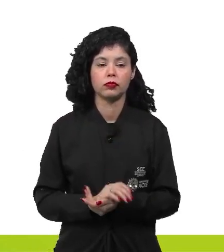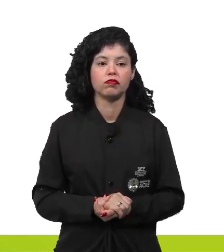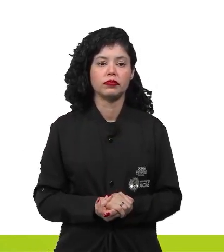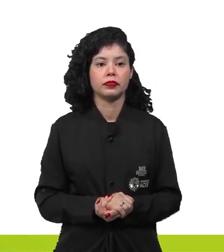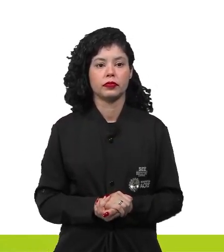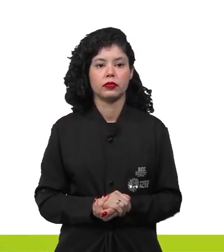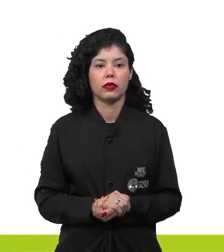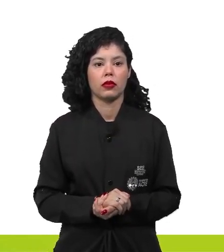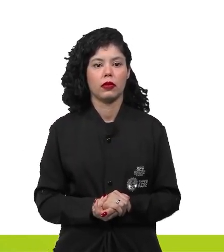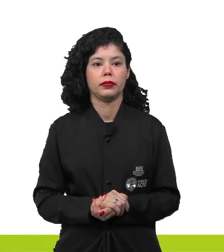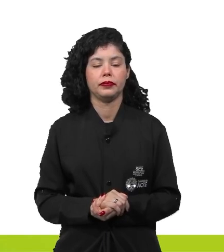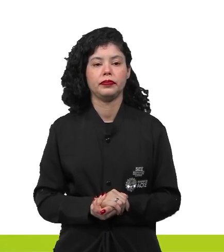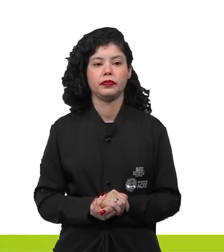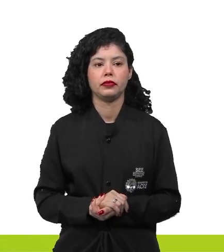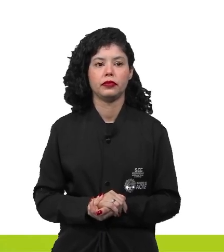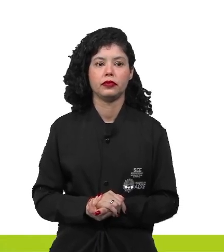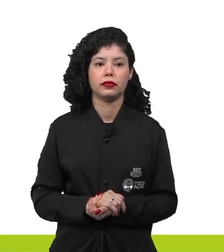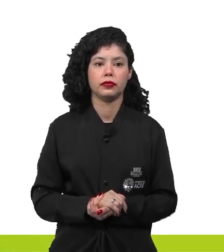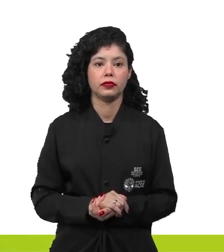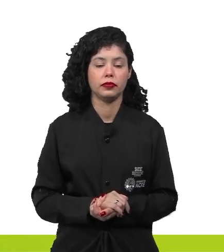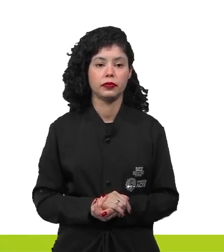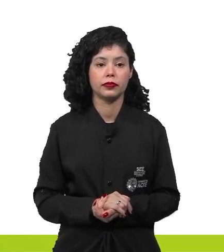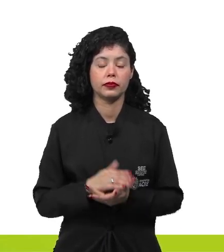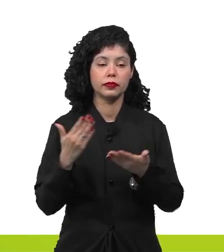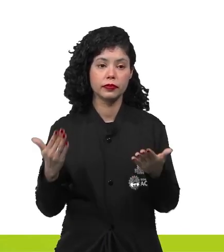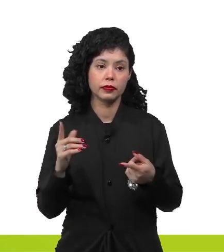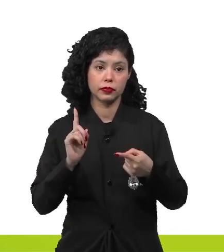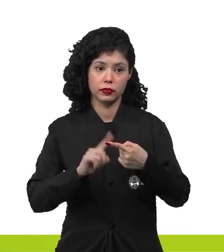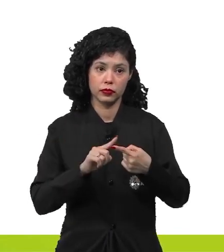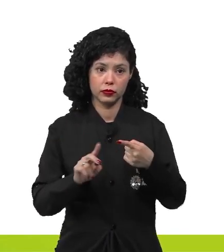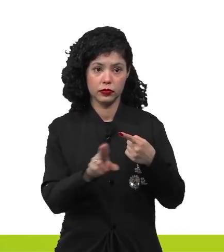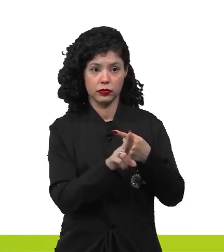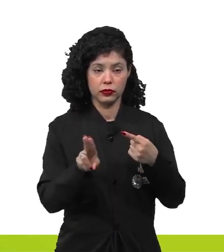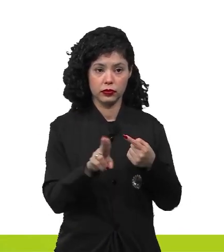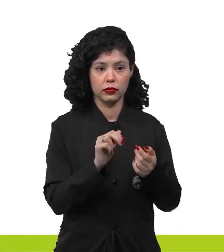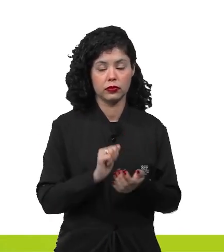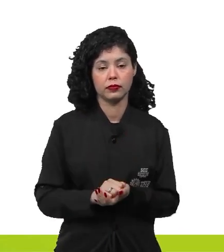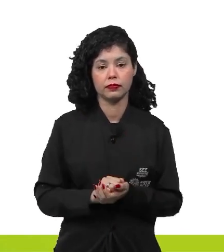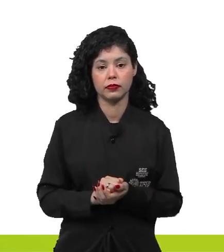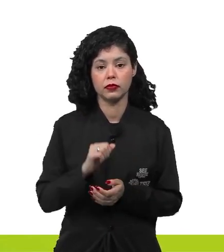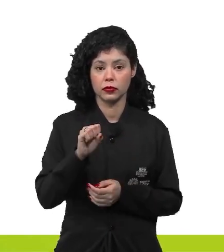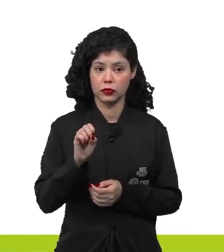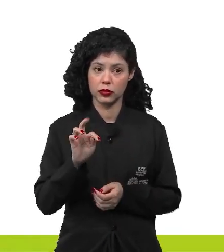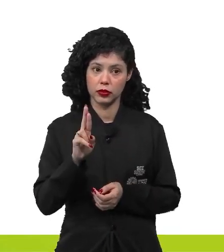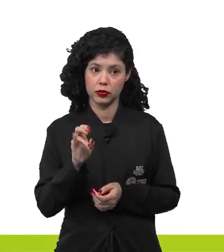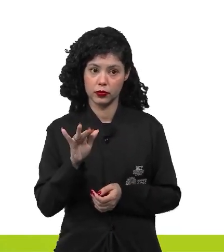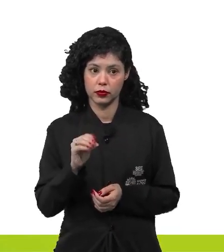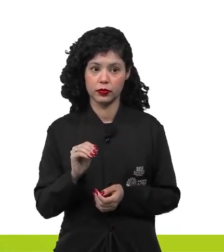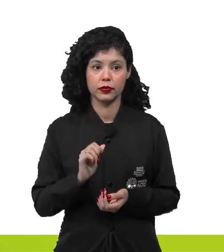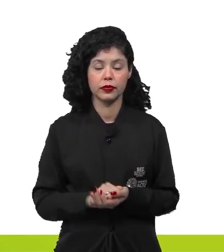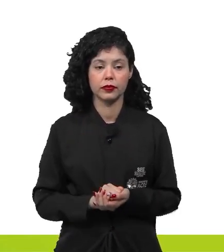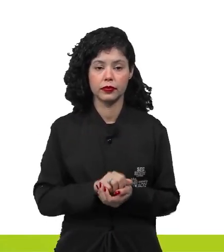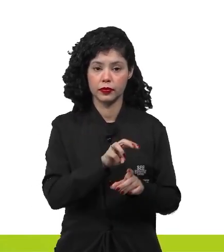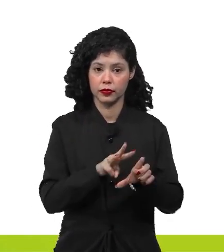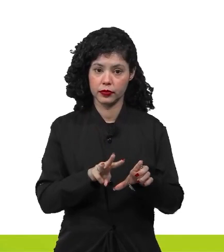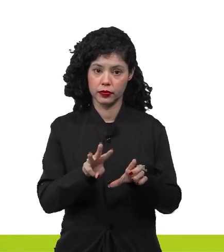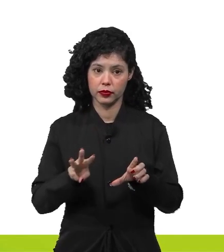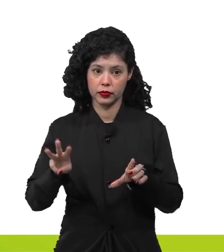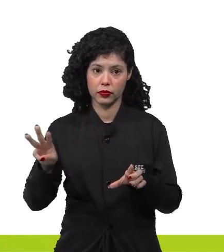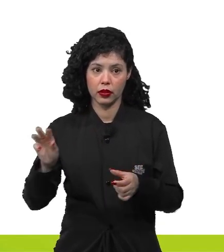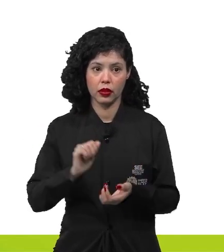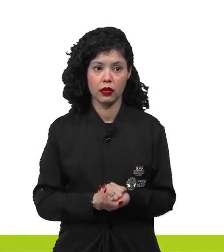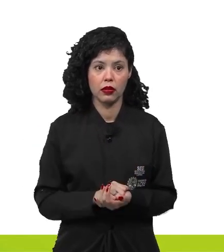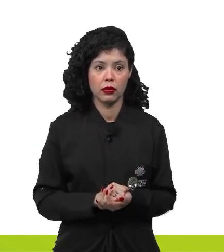Então, com as suas informações, né? No caso aqui, o seu primeiro nome, o seu sobrenome, o seu